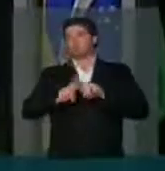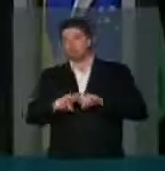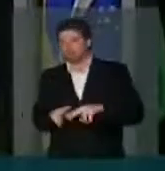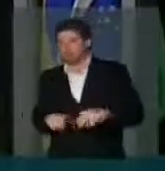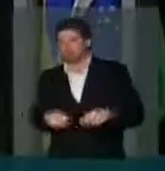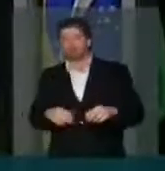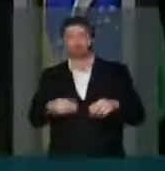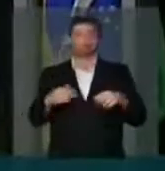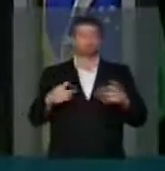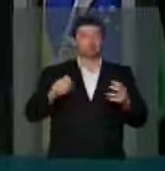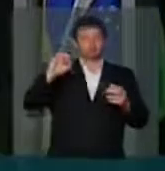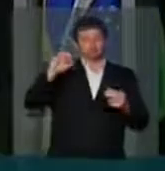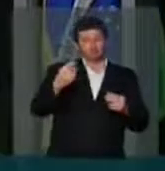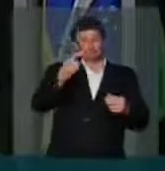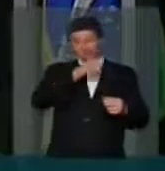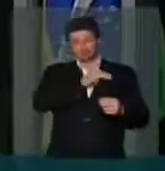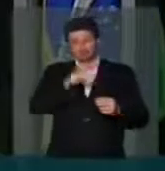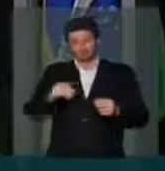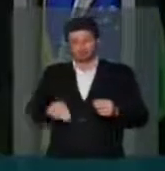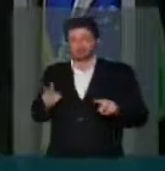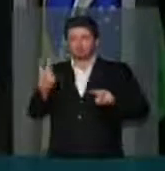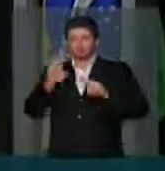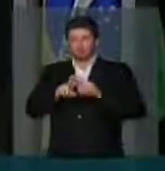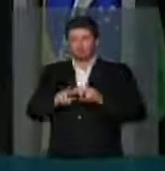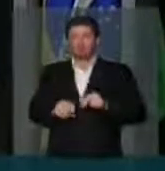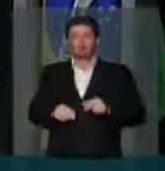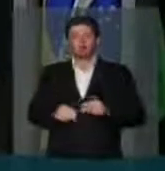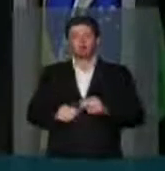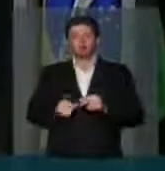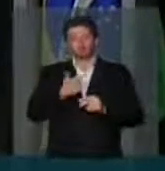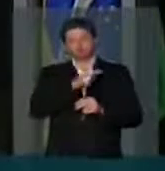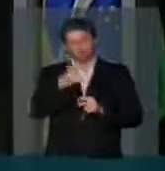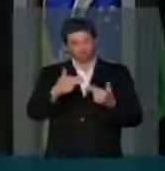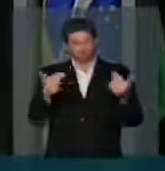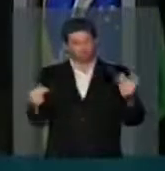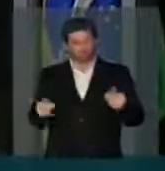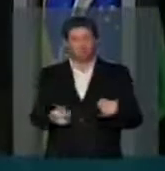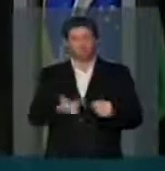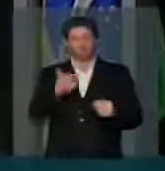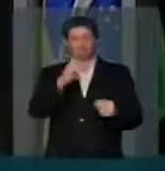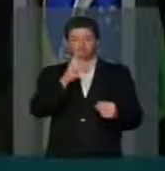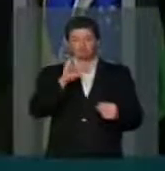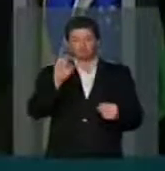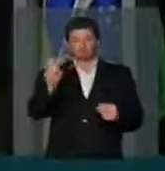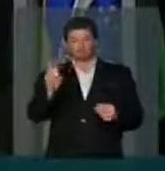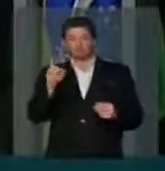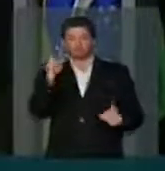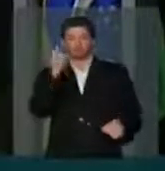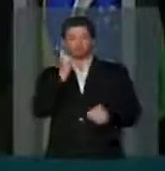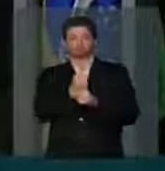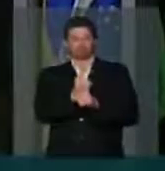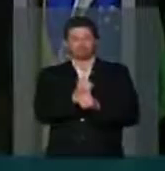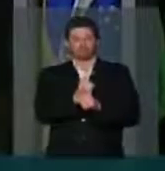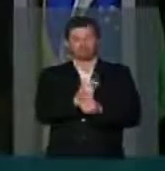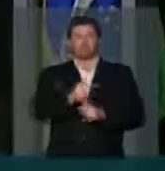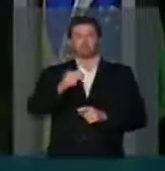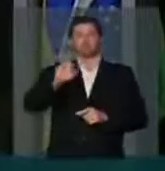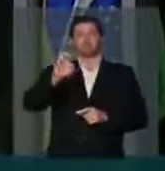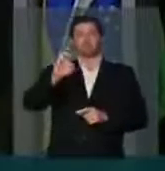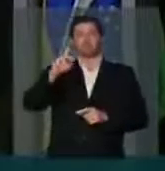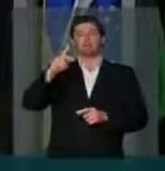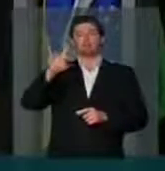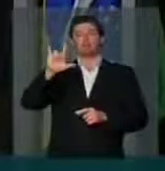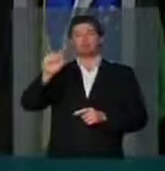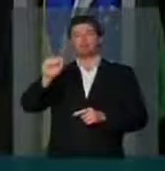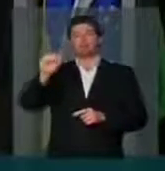presos, ex-ministro preso e outras coisas mais. Em 2005 também a descoberta da República de Ribeirão. Era